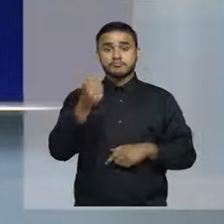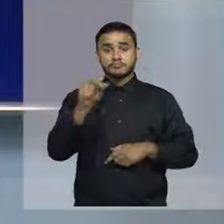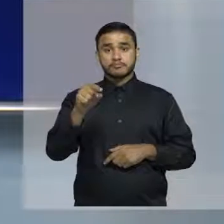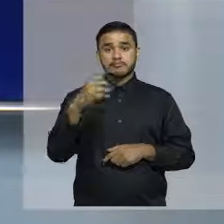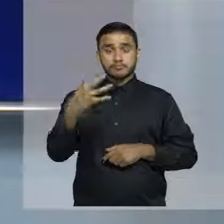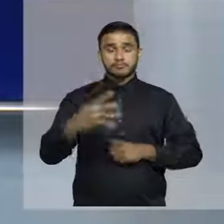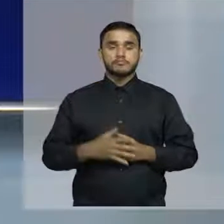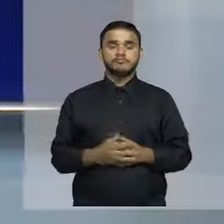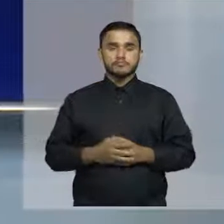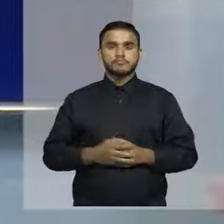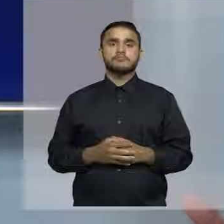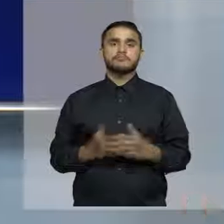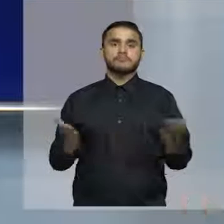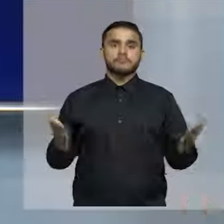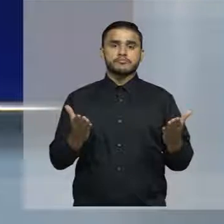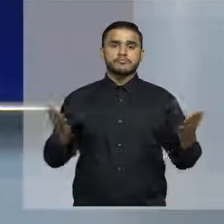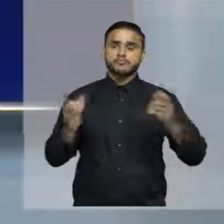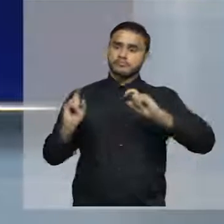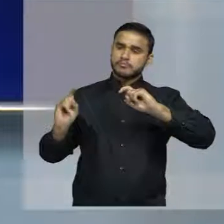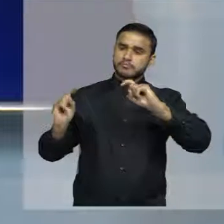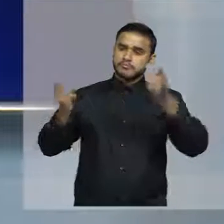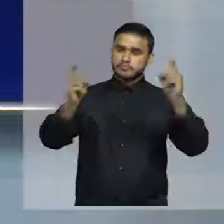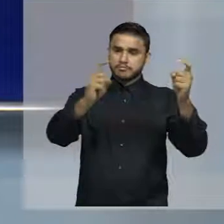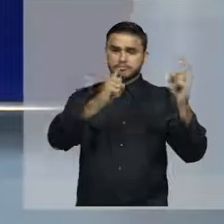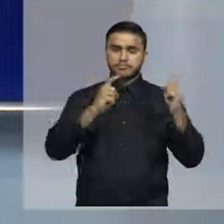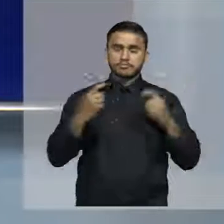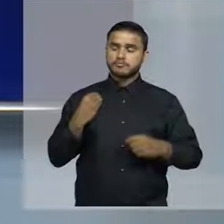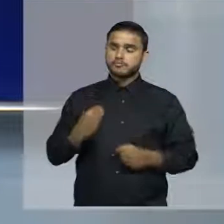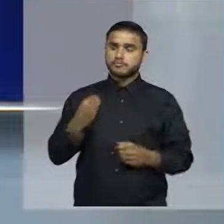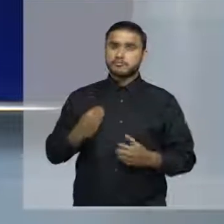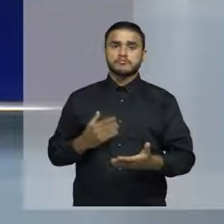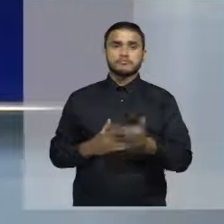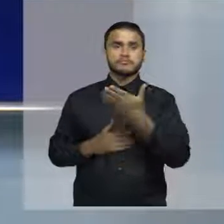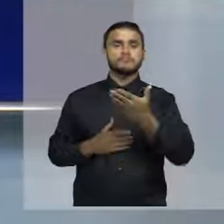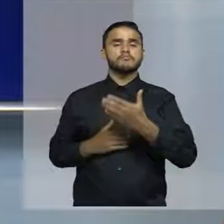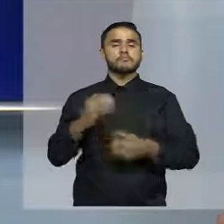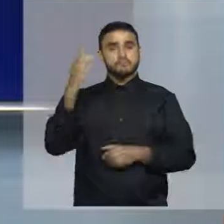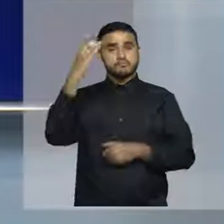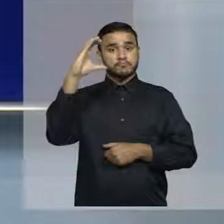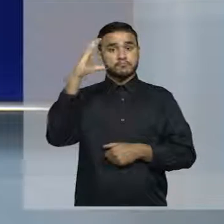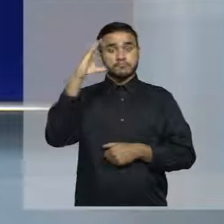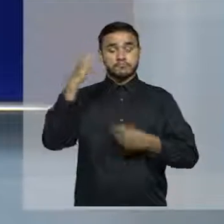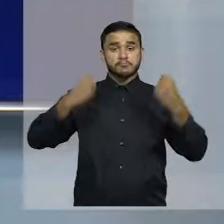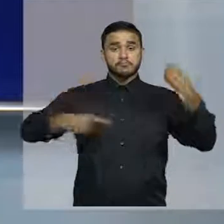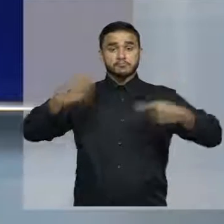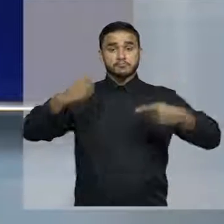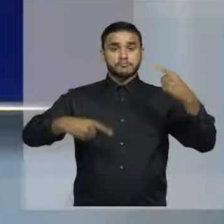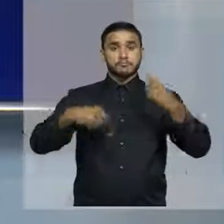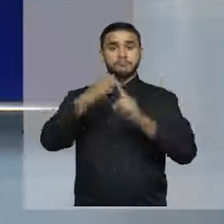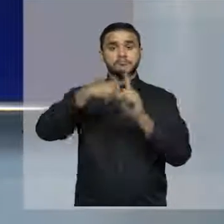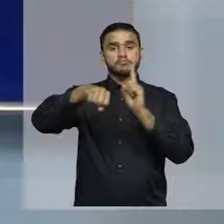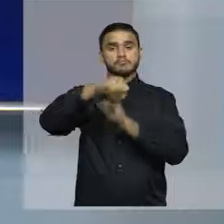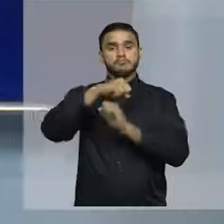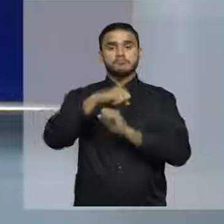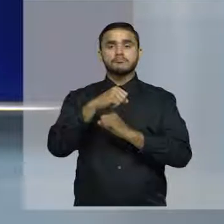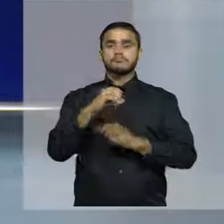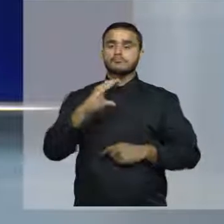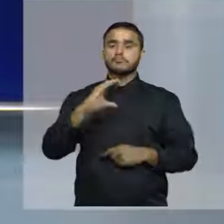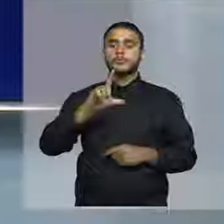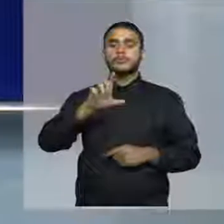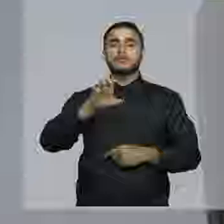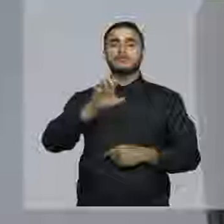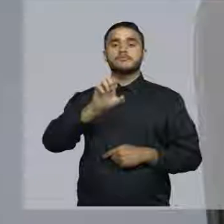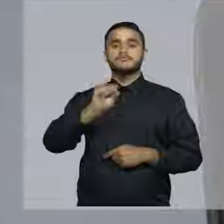digital. E para discutirmos essas questões, nós temos hoje as participações do cientista político, sociólogo, o professor